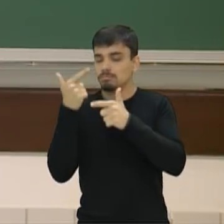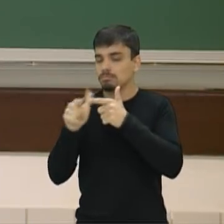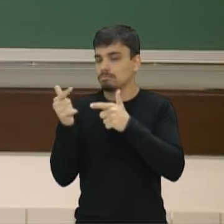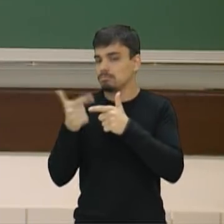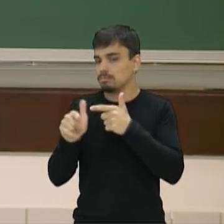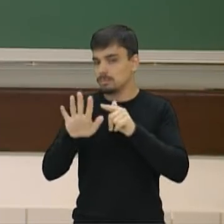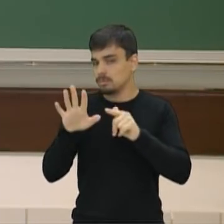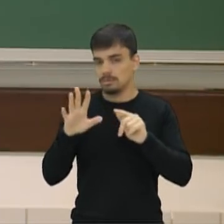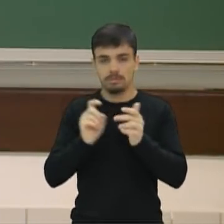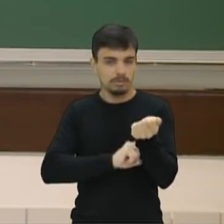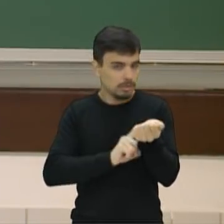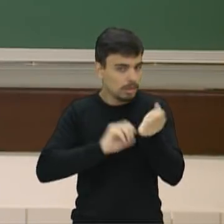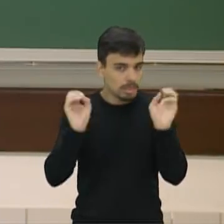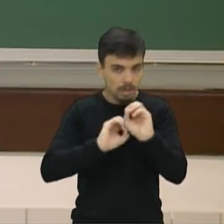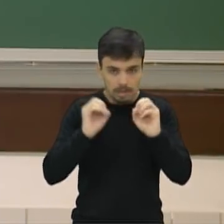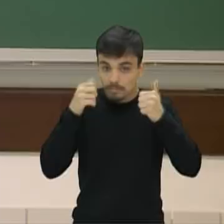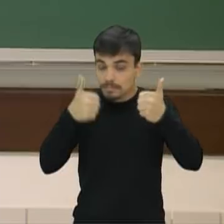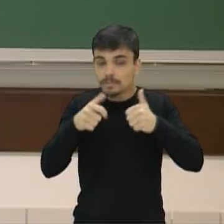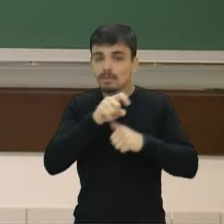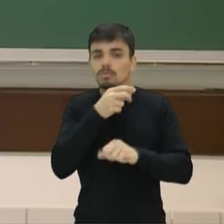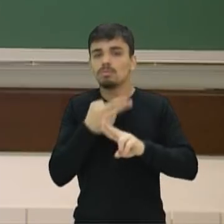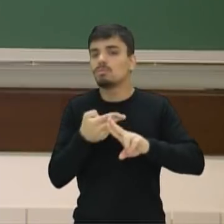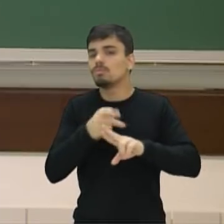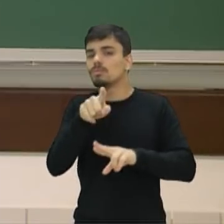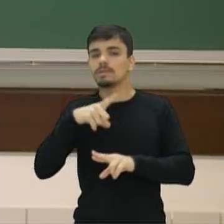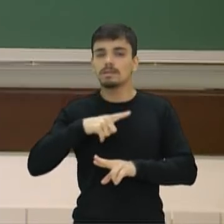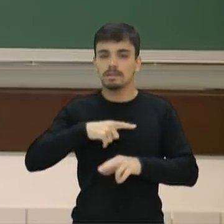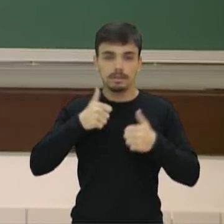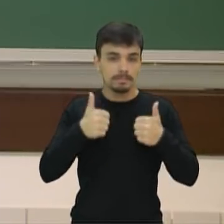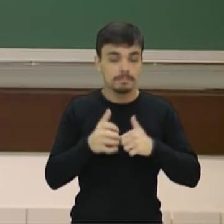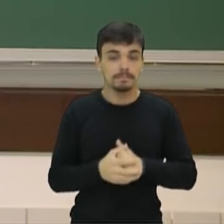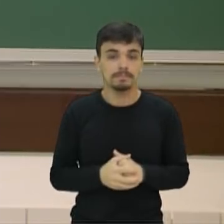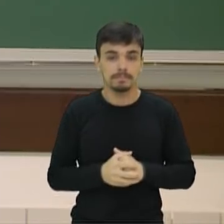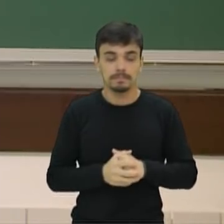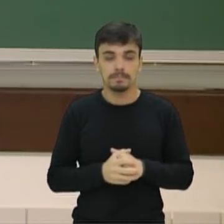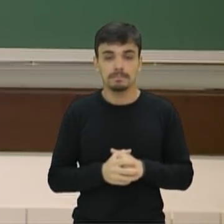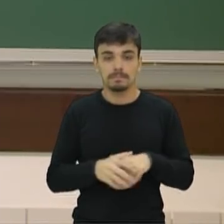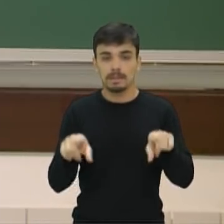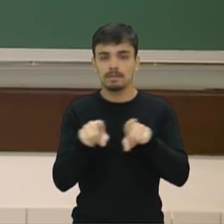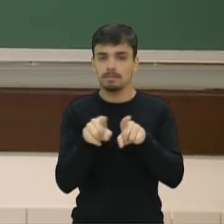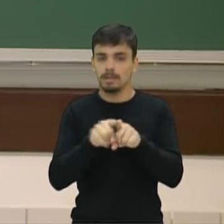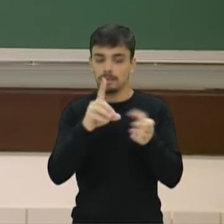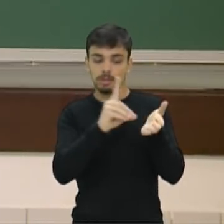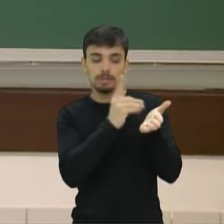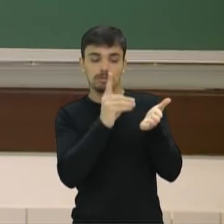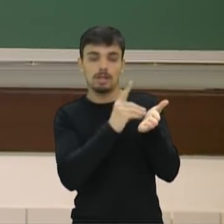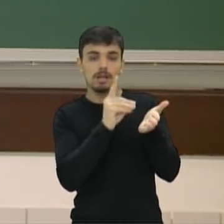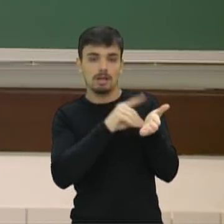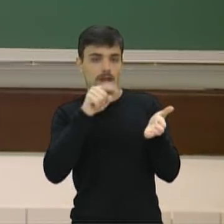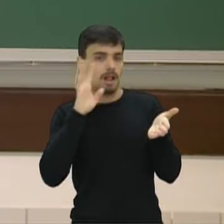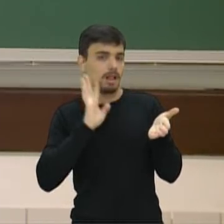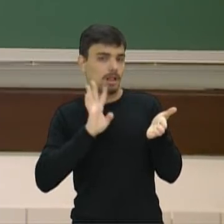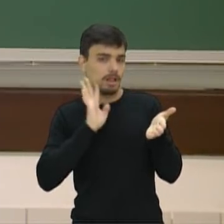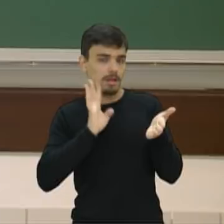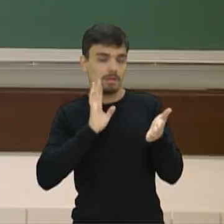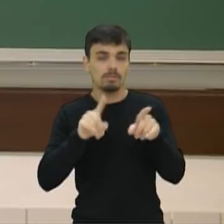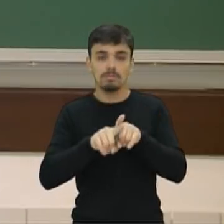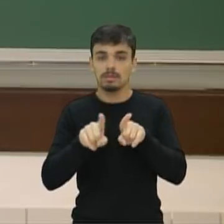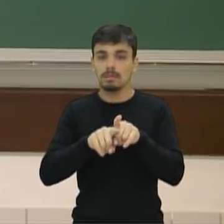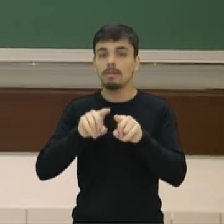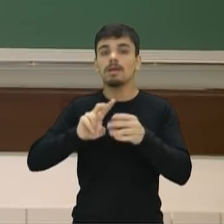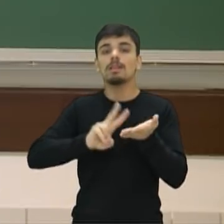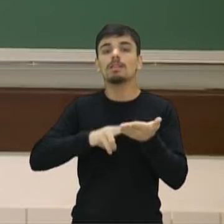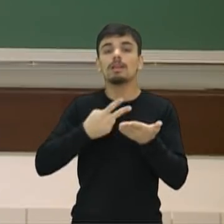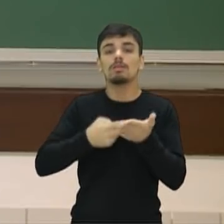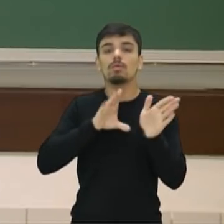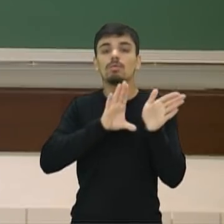problema, não fica nervoso, usa o que você tem, ok? O dicionário é legal que o dicionário esteja do lado e o Google Tradutor que você pode